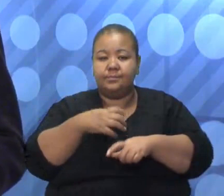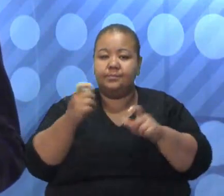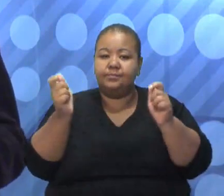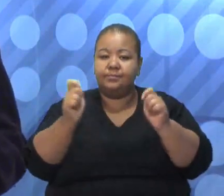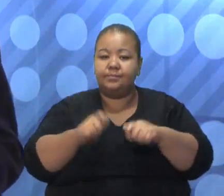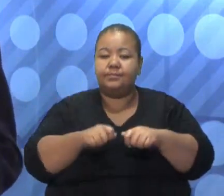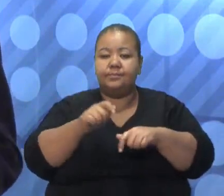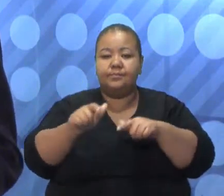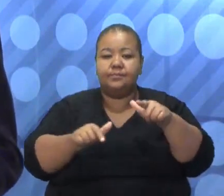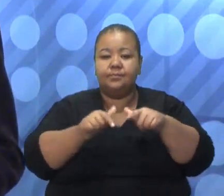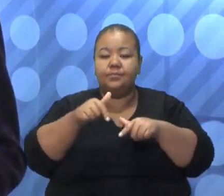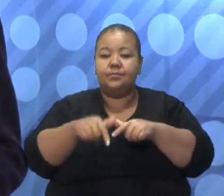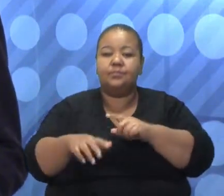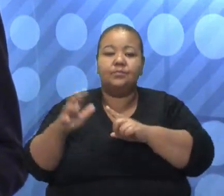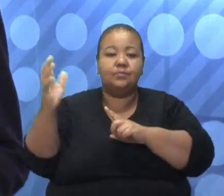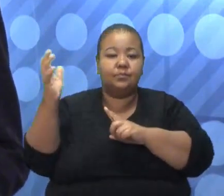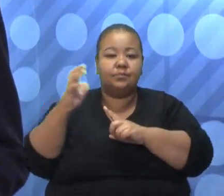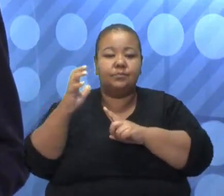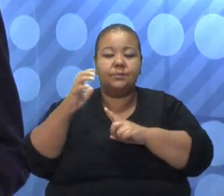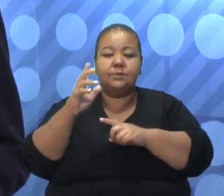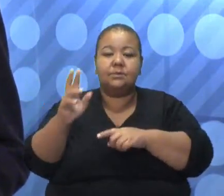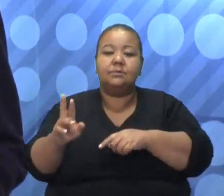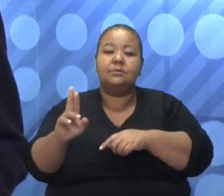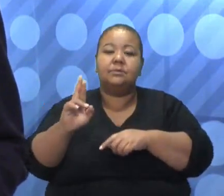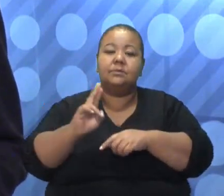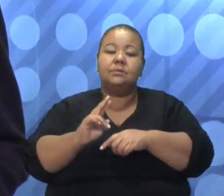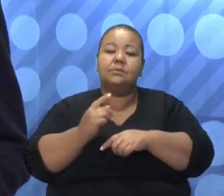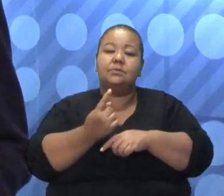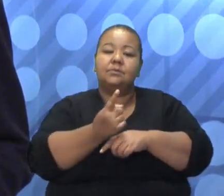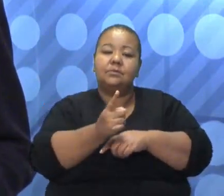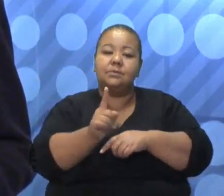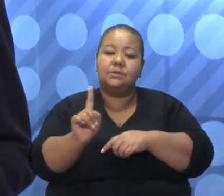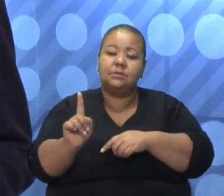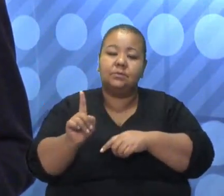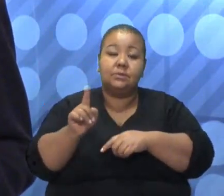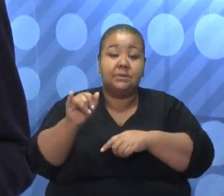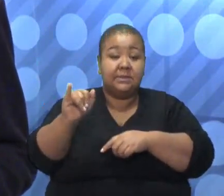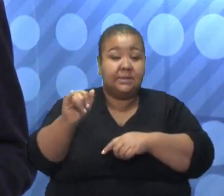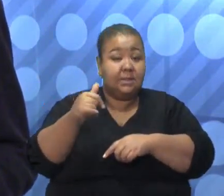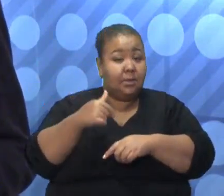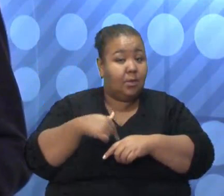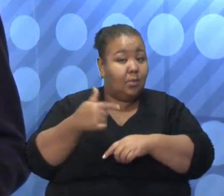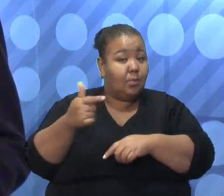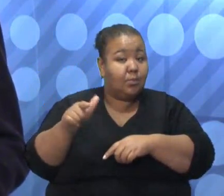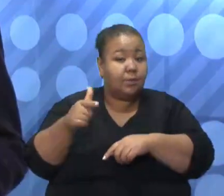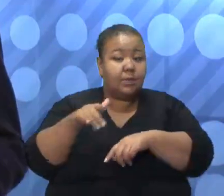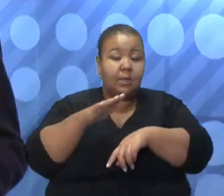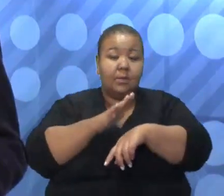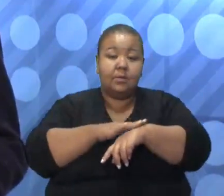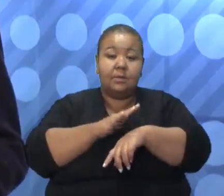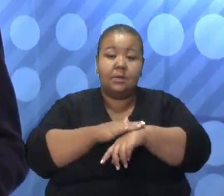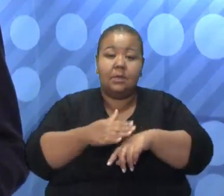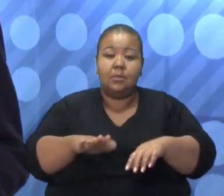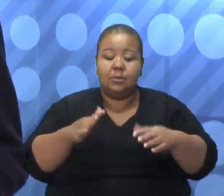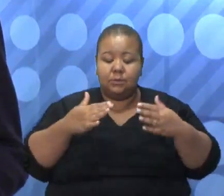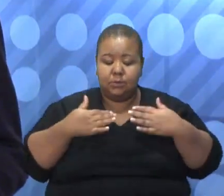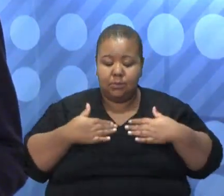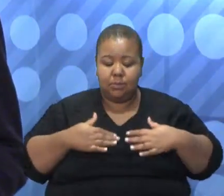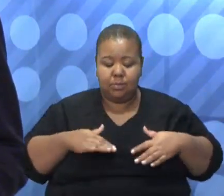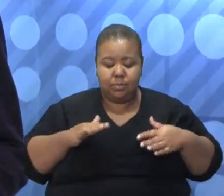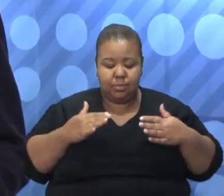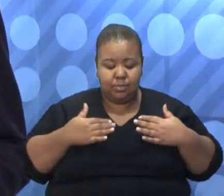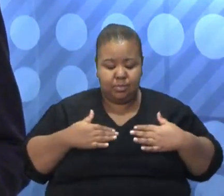possível. Isso impacta necessariamente no resultado final. Porque vamos combinar, né? Se eu não tiver tempo de descanso para conseguir fazer as